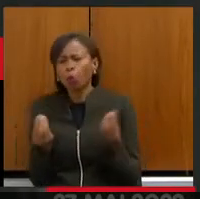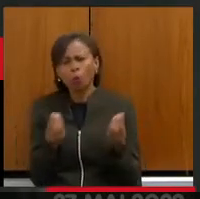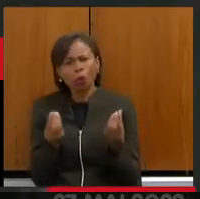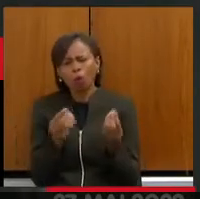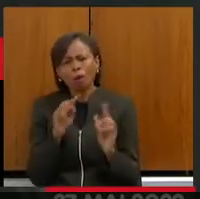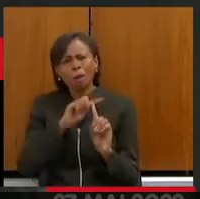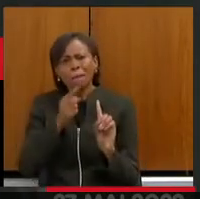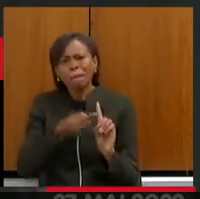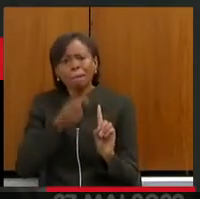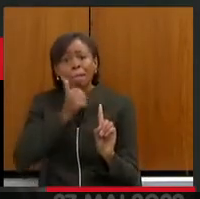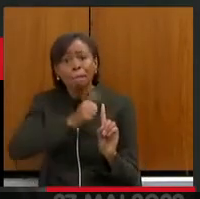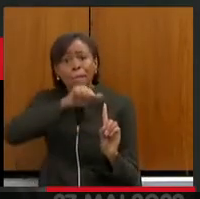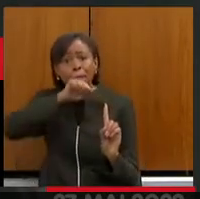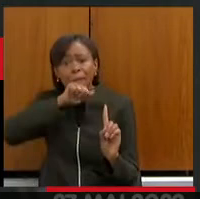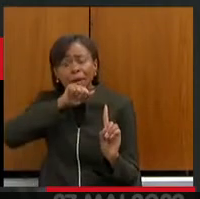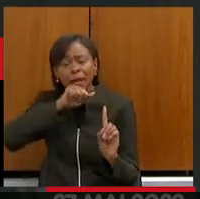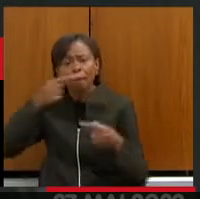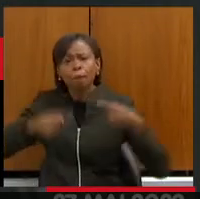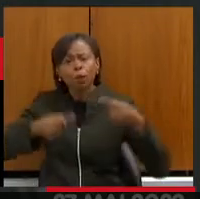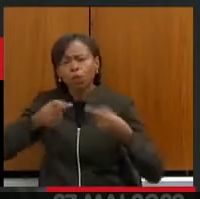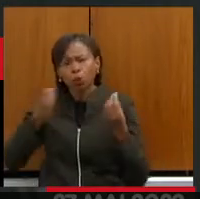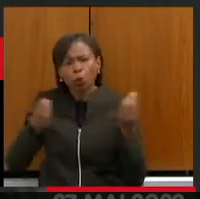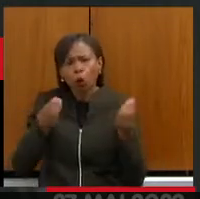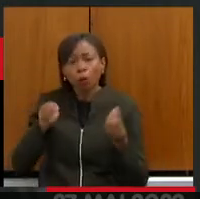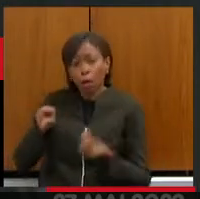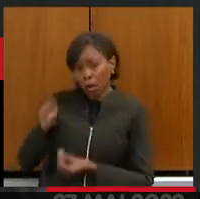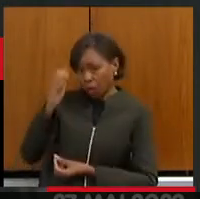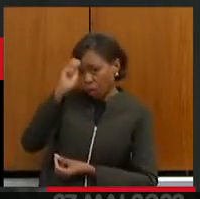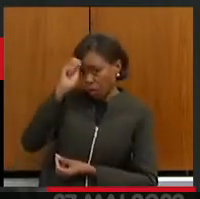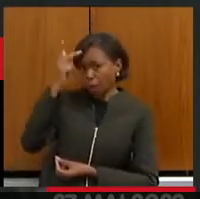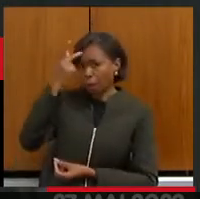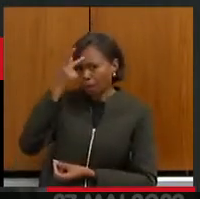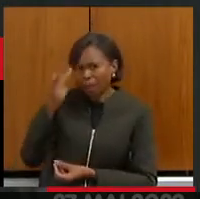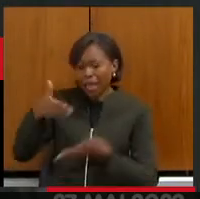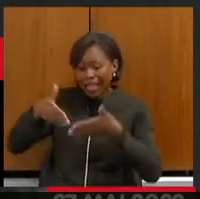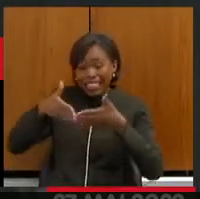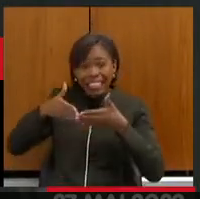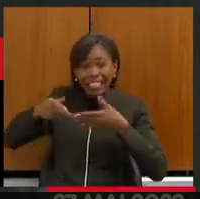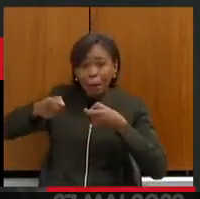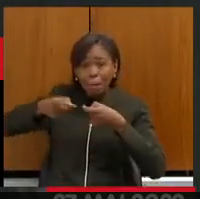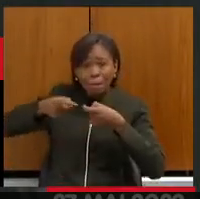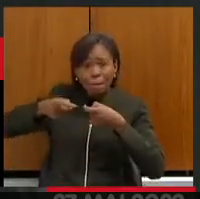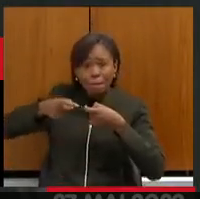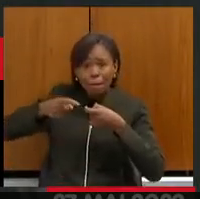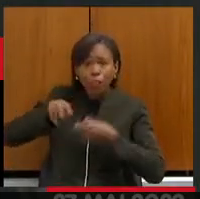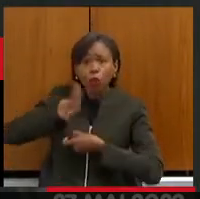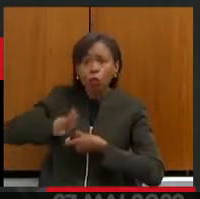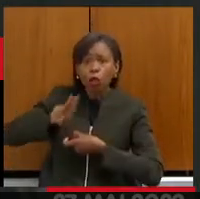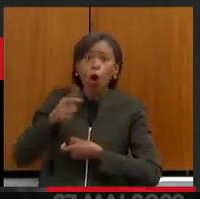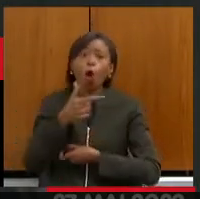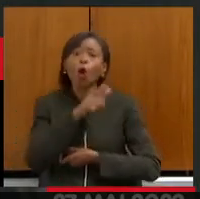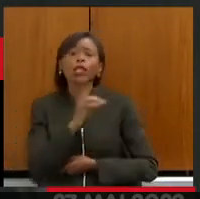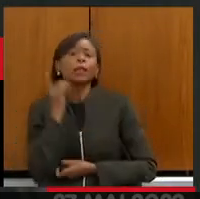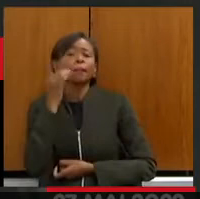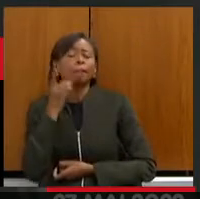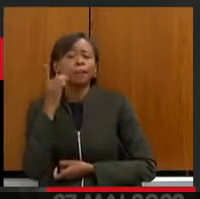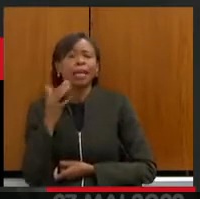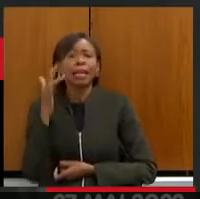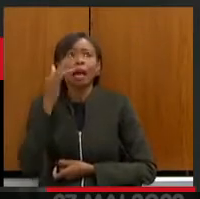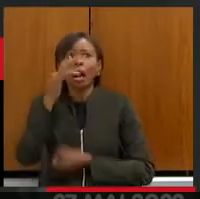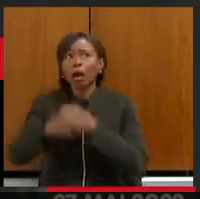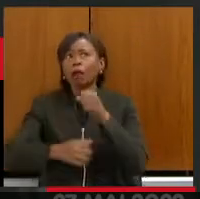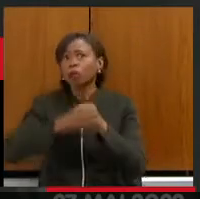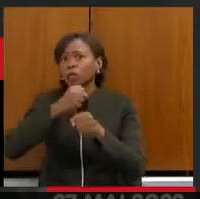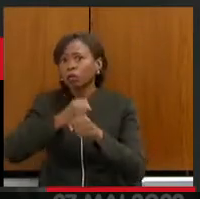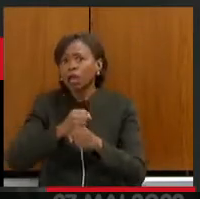porque não dá para Ana Paula ficar usando a licença médica não dá para as outras deputadas que vierem ano que vem usar e a